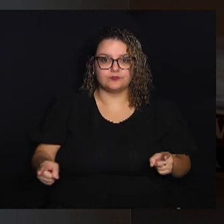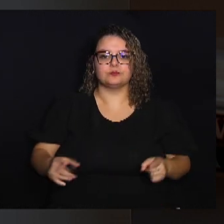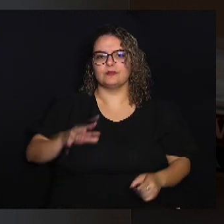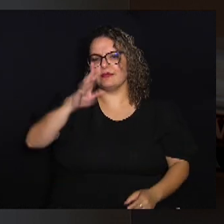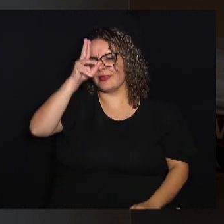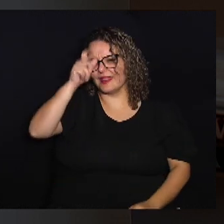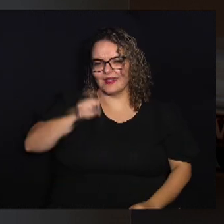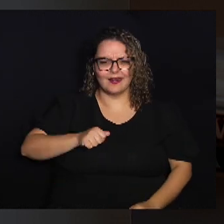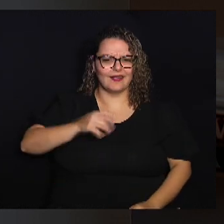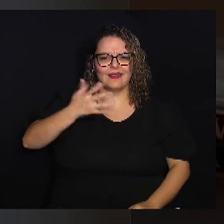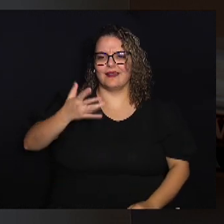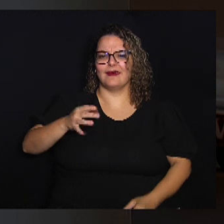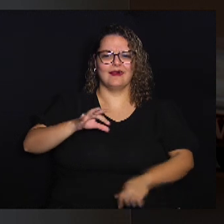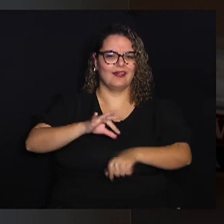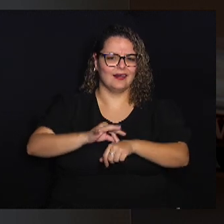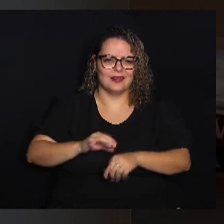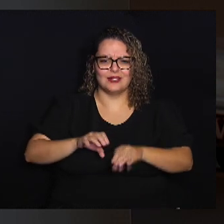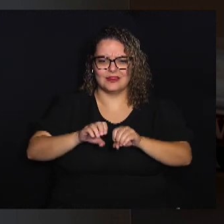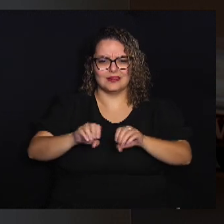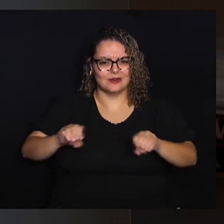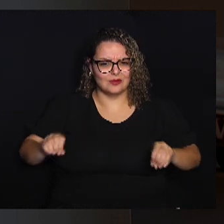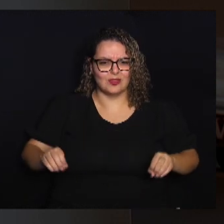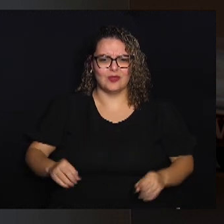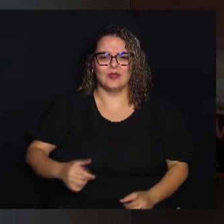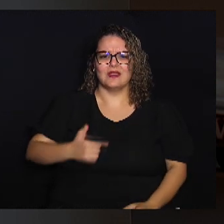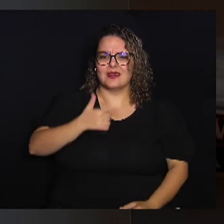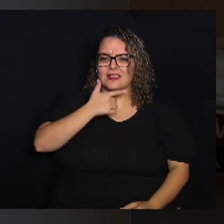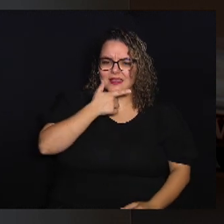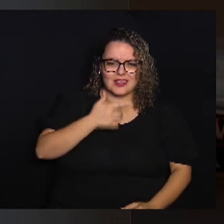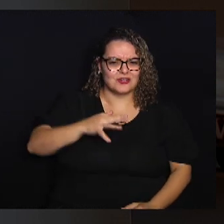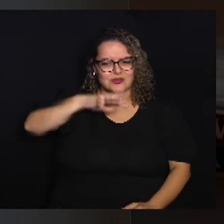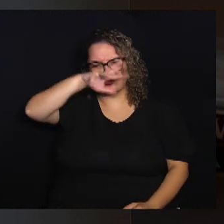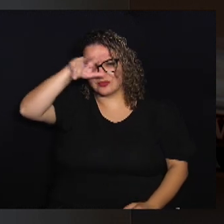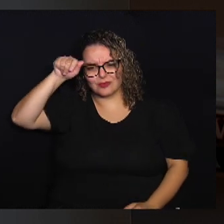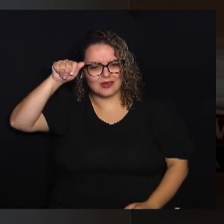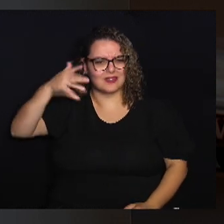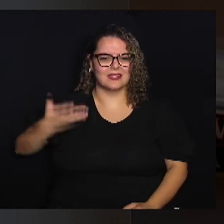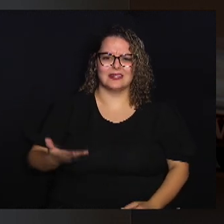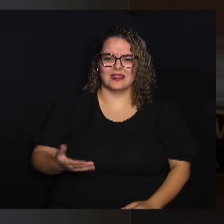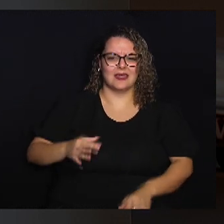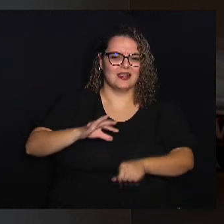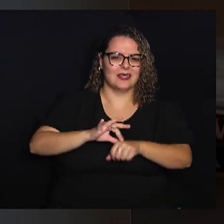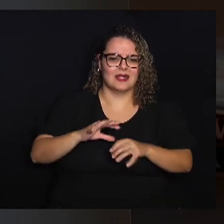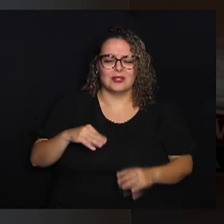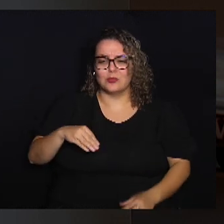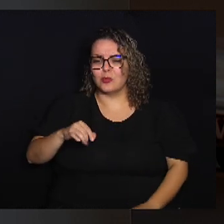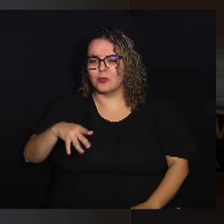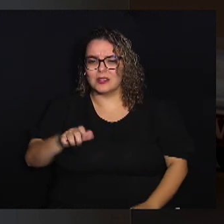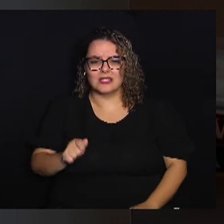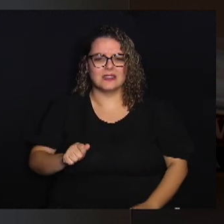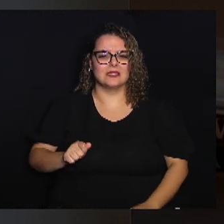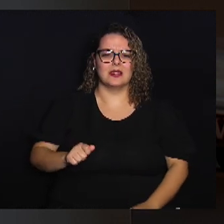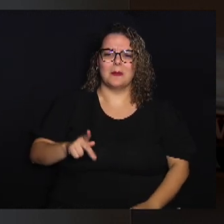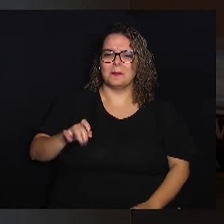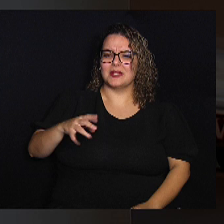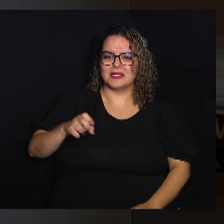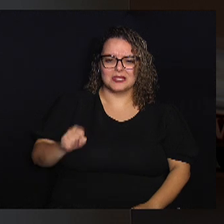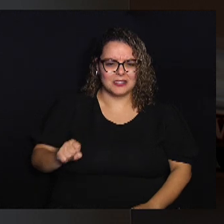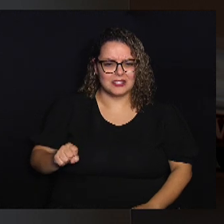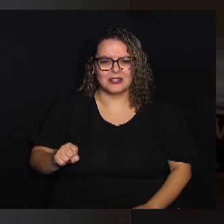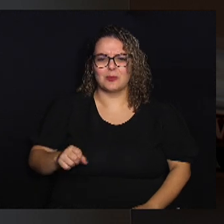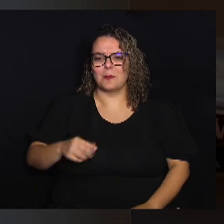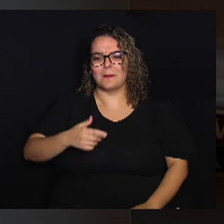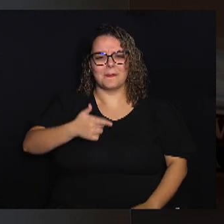mussarela, guaraná, carne moída, pernil sem osso, presunto, coca, chocolate. Então você que está nos acompanhando, tem